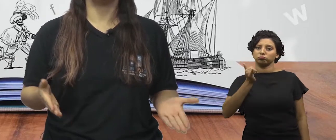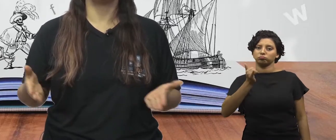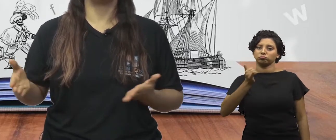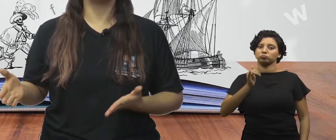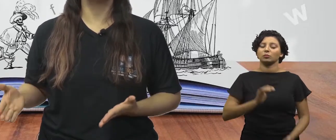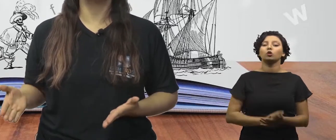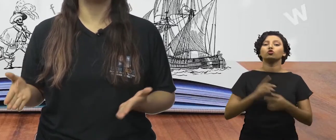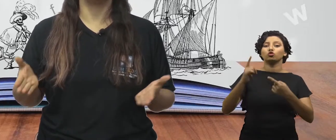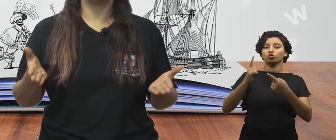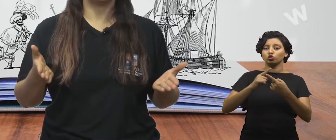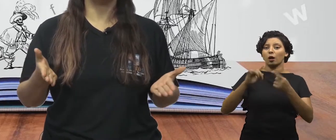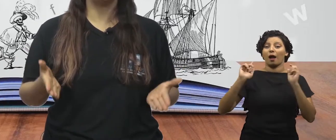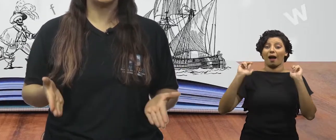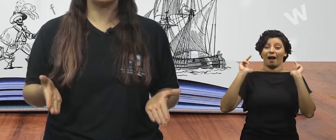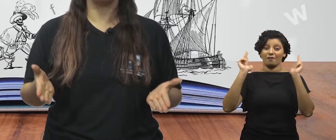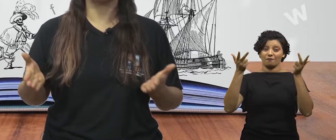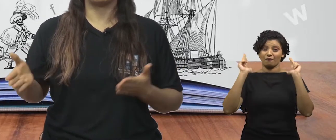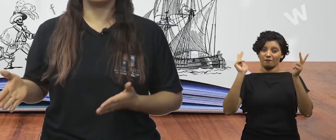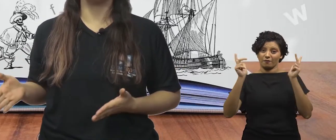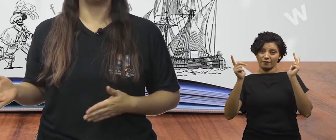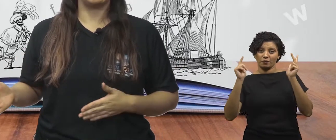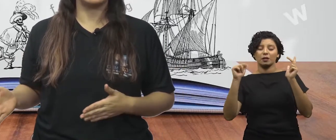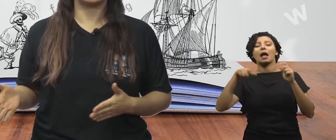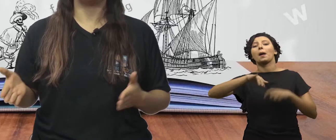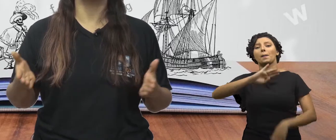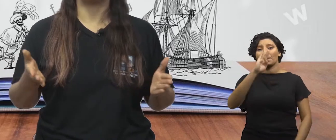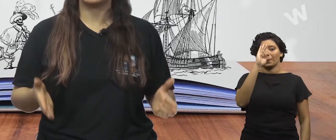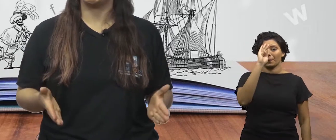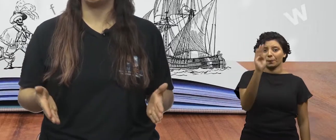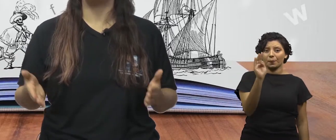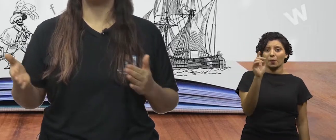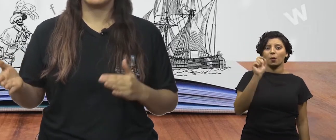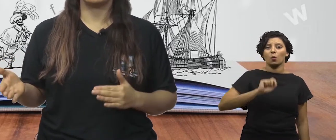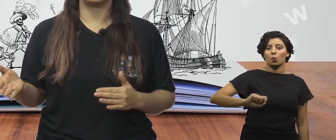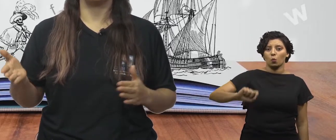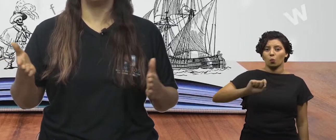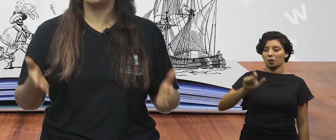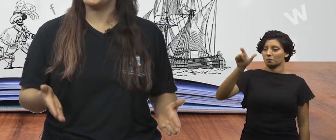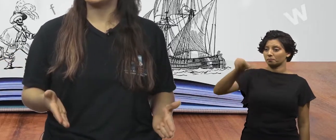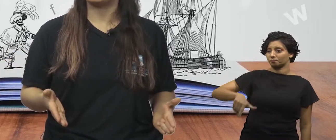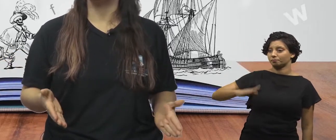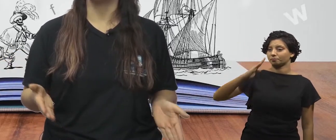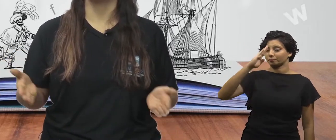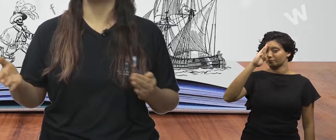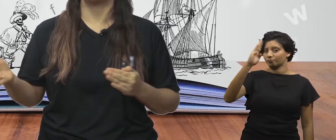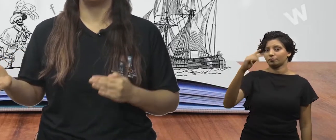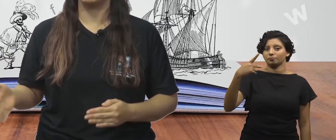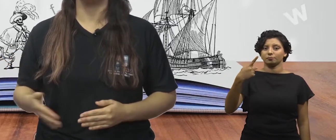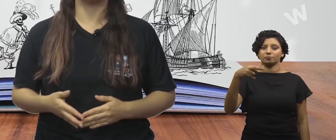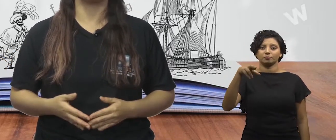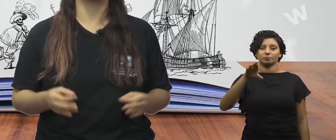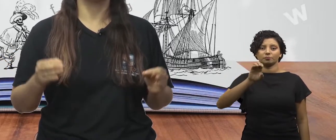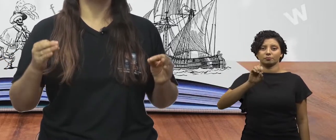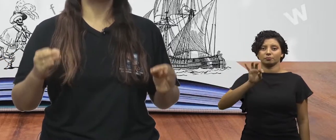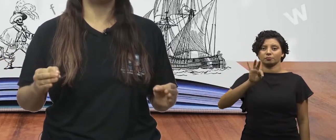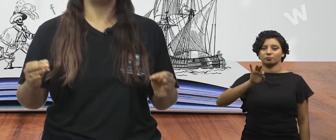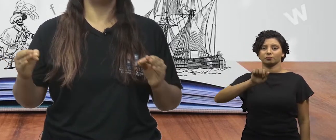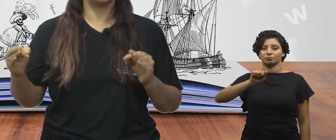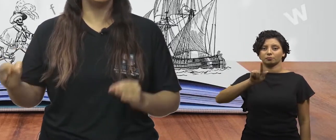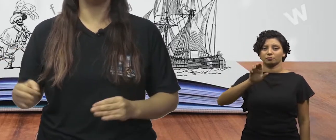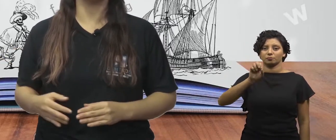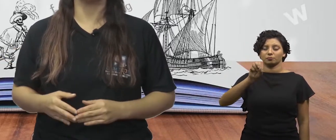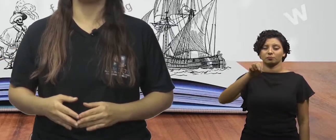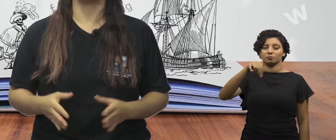O gênero aventura é tipicamente aplicado a obras em que o protagonista ou o herói